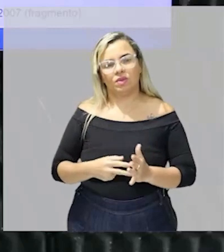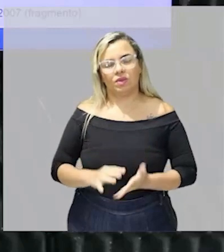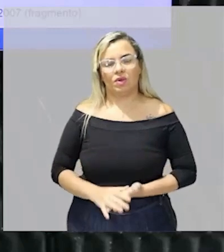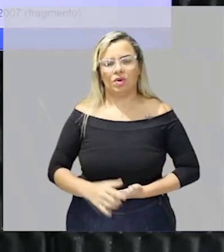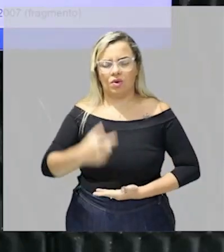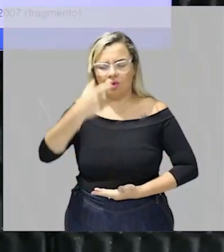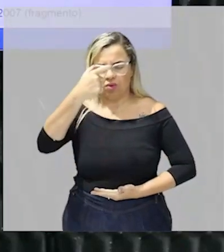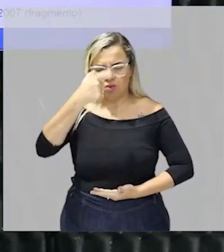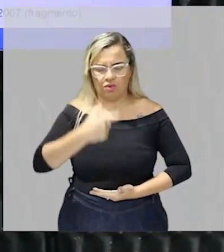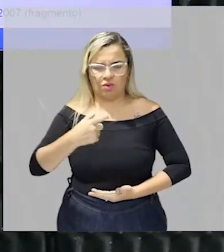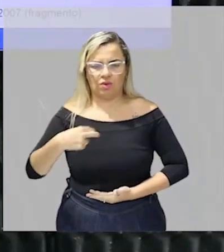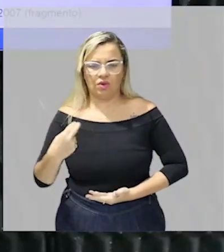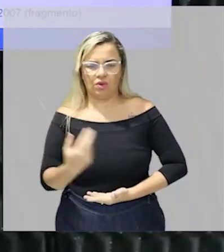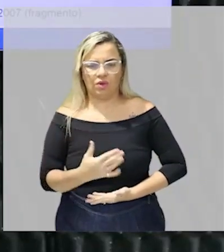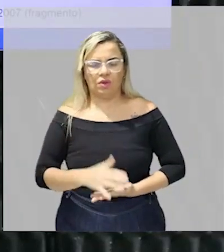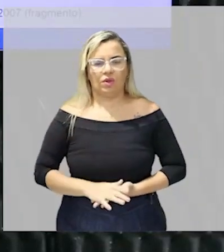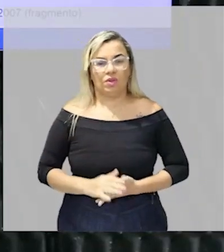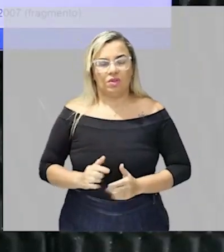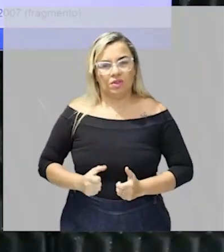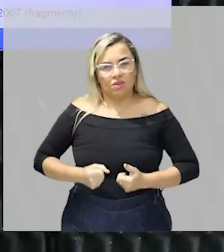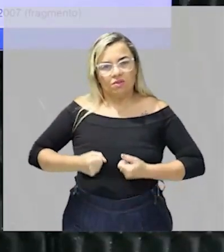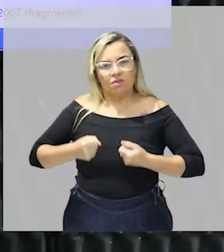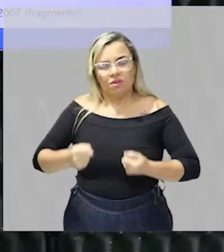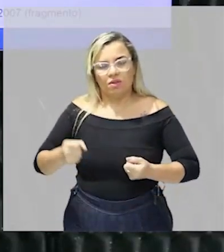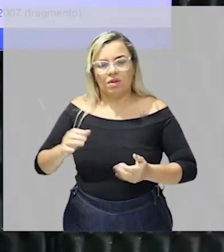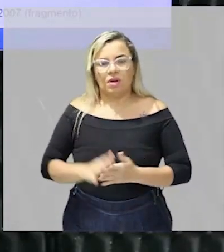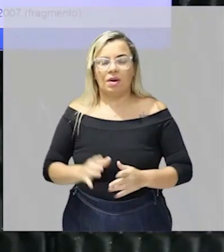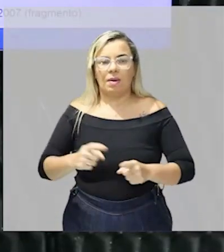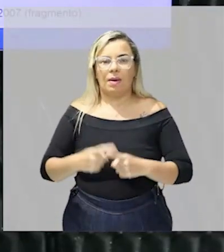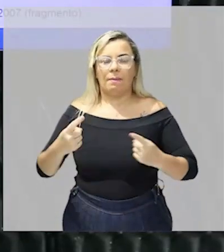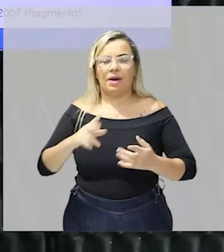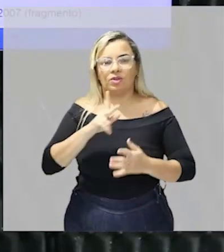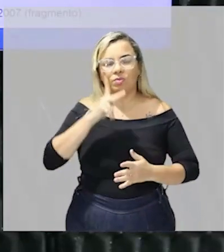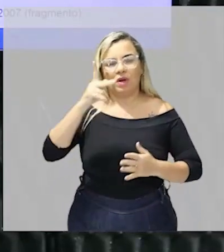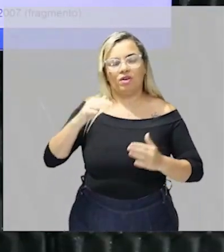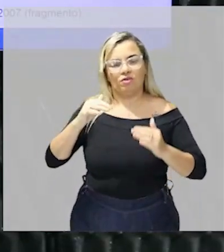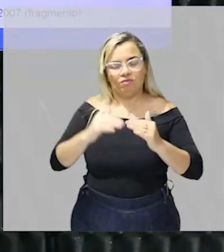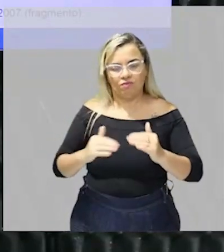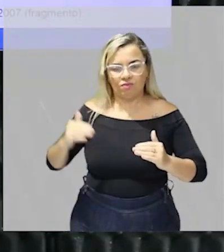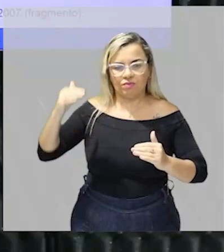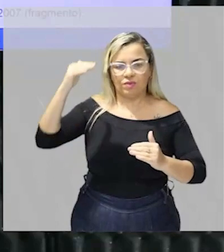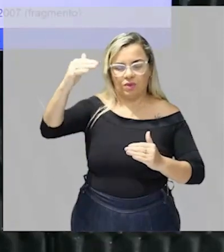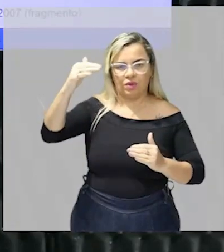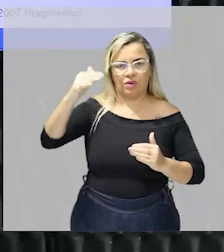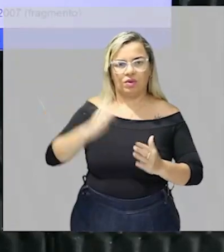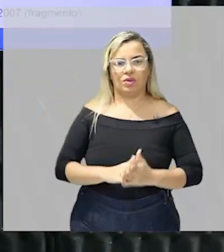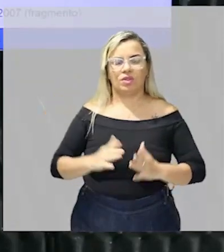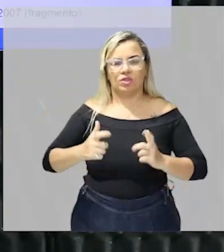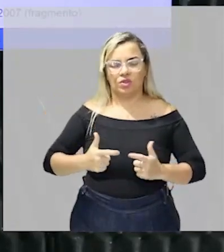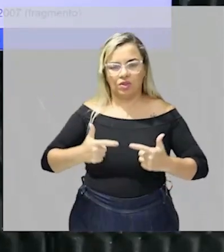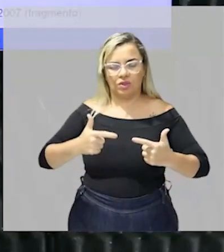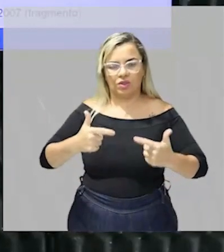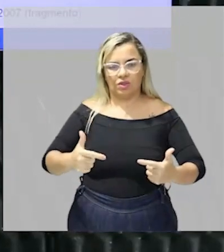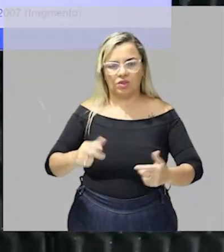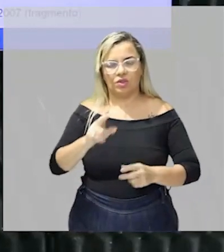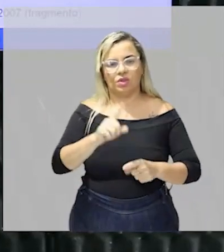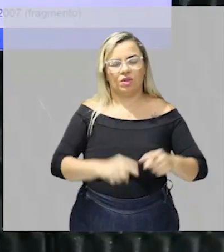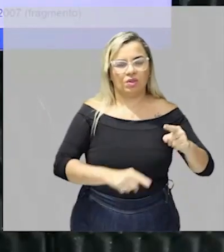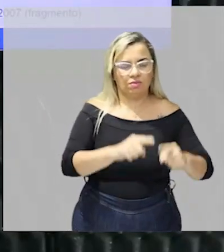existimos, nós tentamos, mas uma força superior, belicamente a nossa, nos